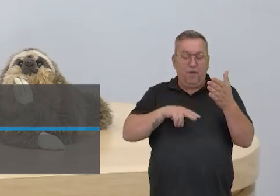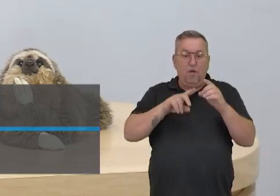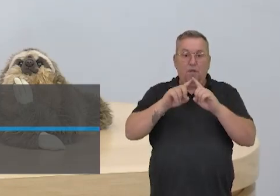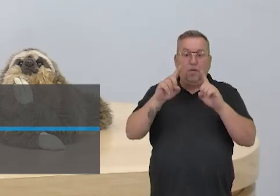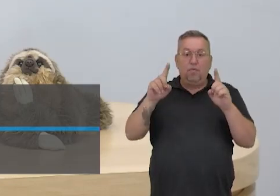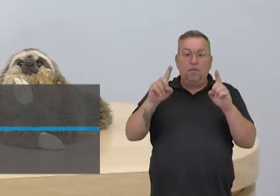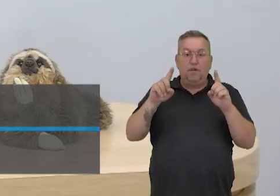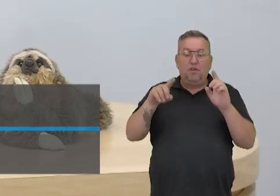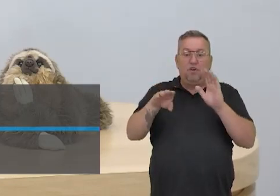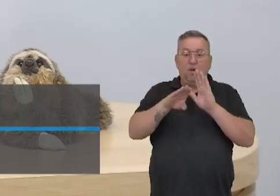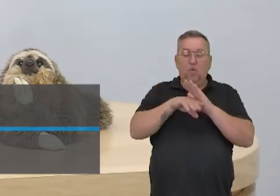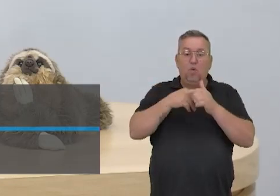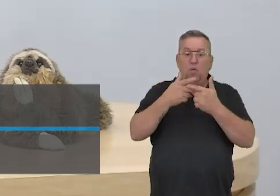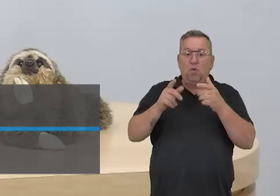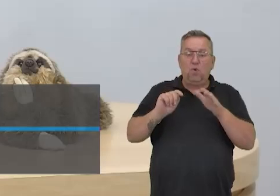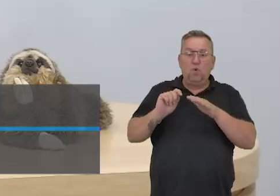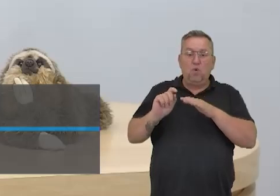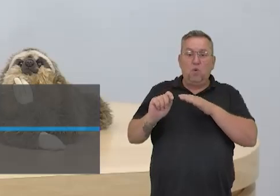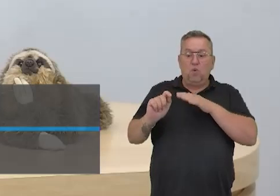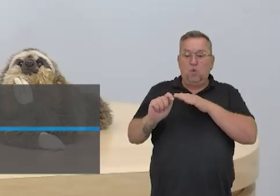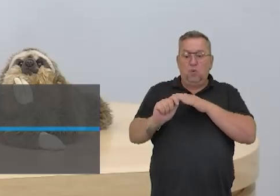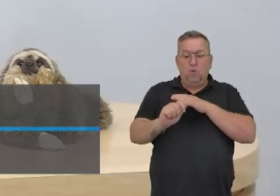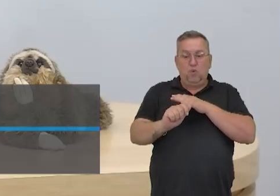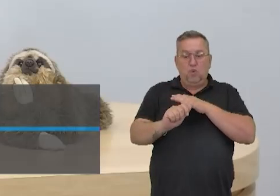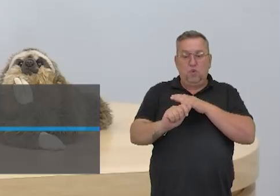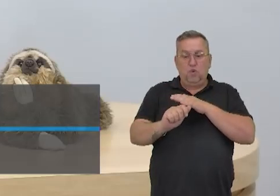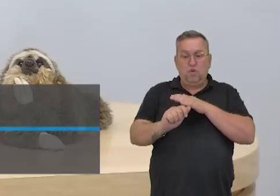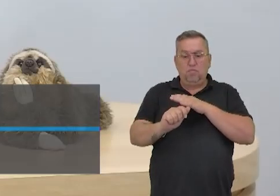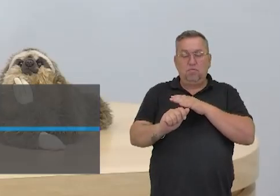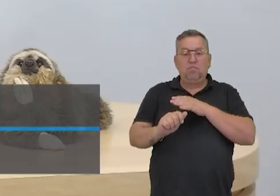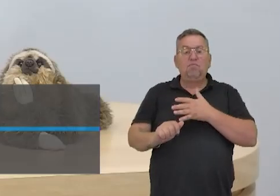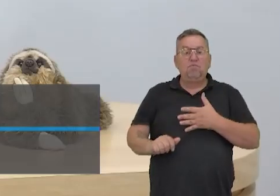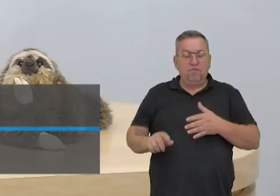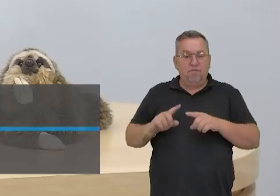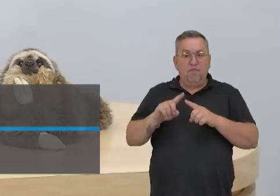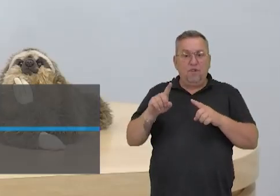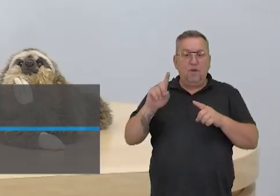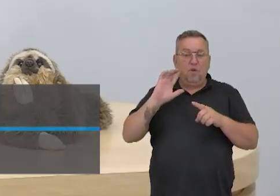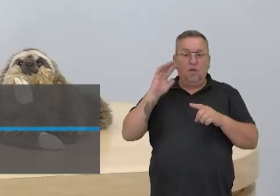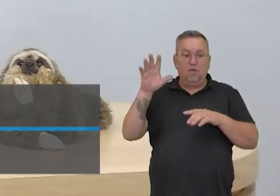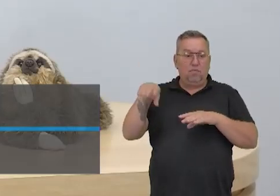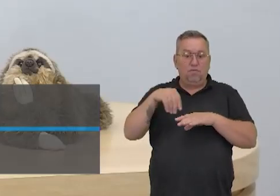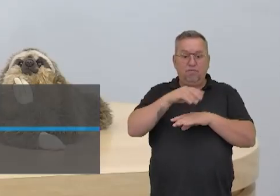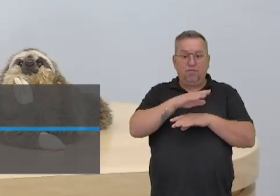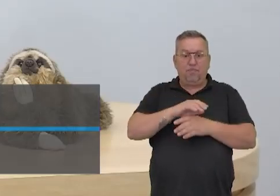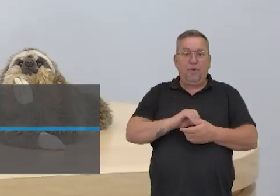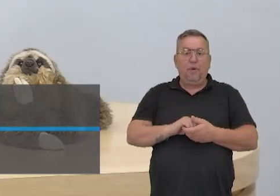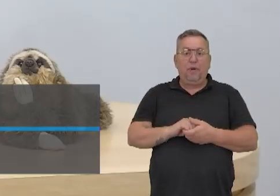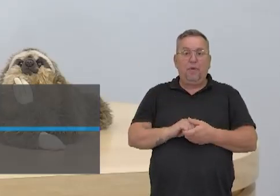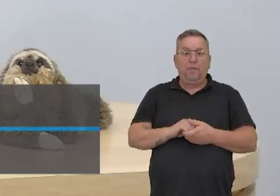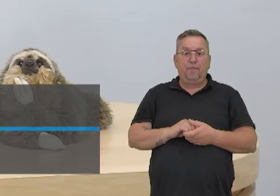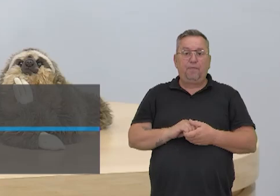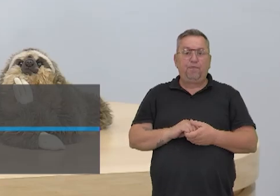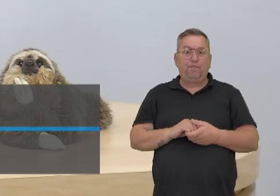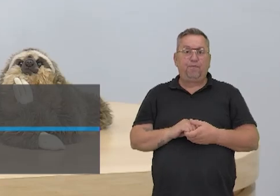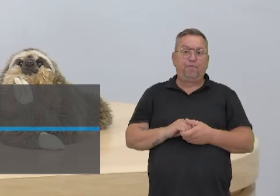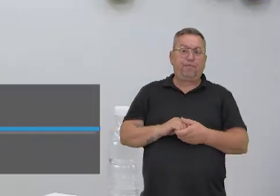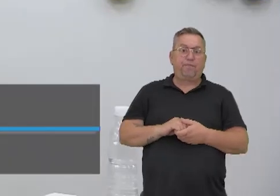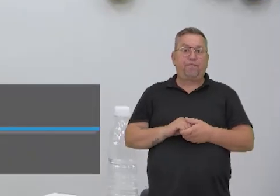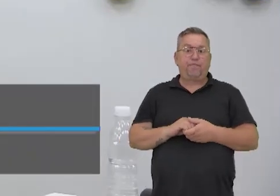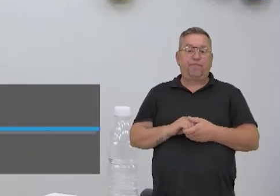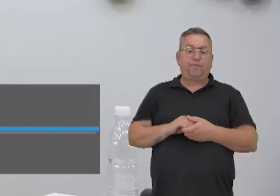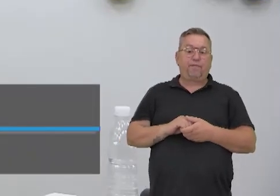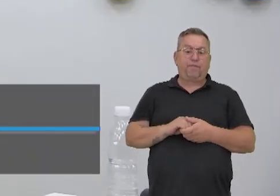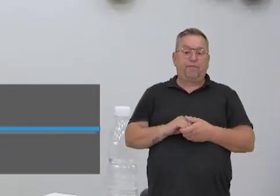em compensação chegou alguma coisa, chegou uma inverdade. Isso né? mesmo. E você passou para frente, acreditou naquilo e seguiu. Né?